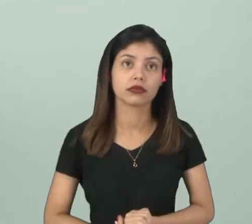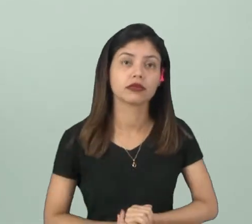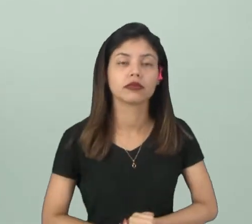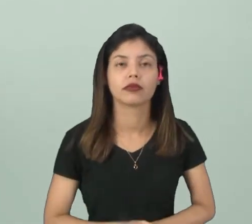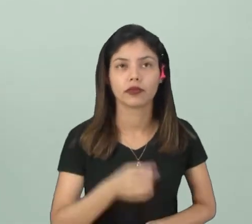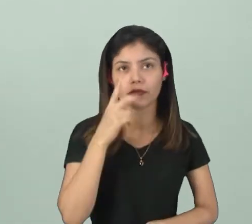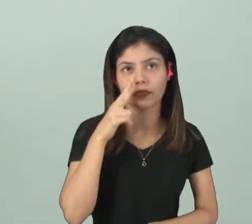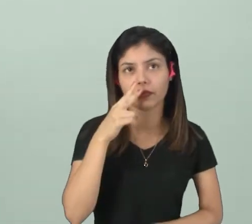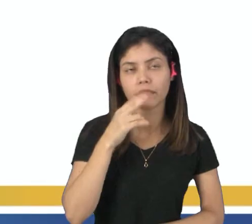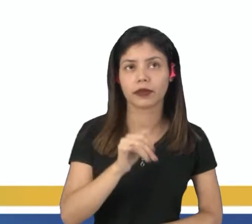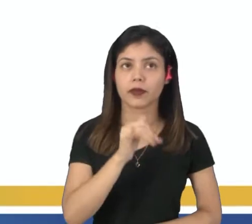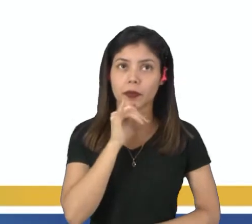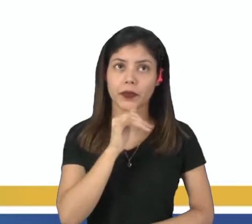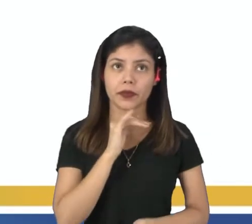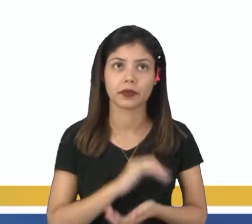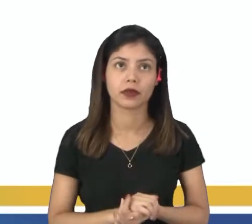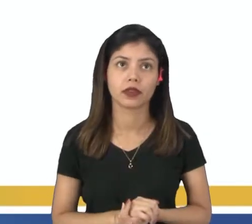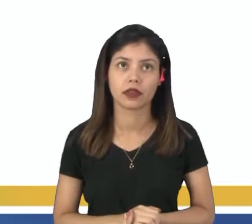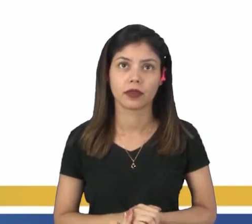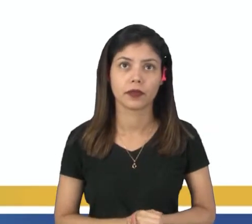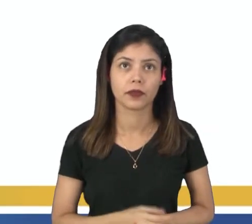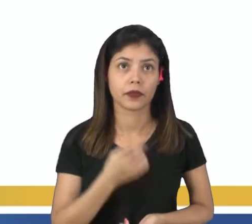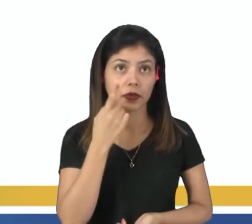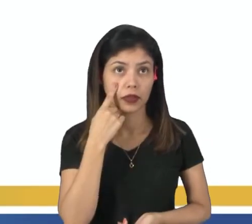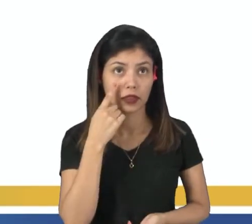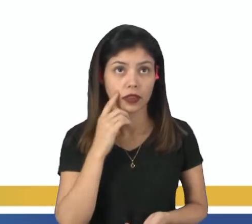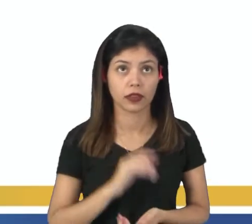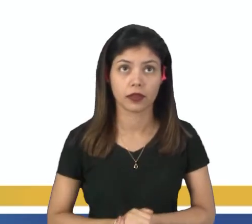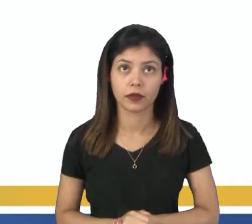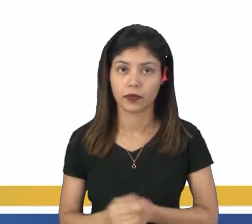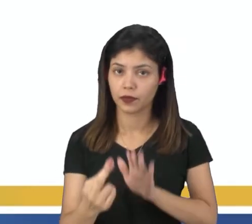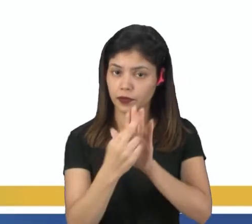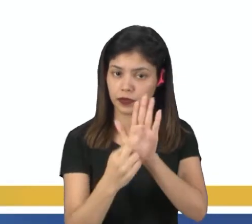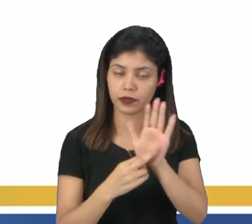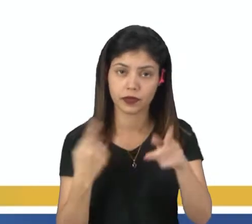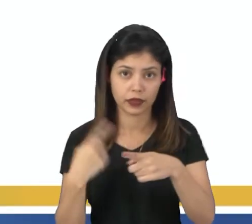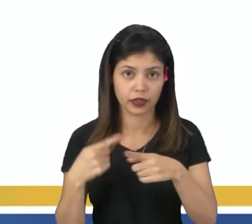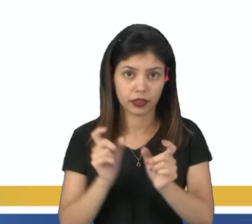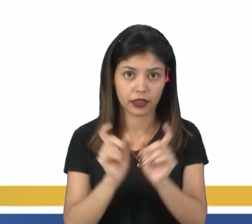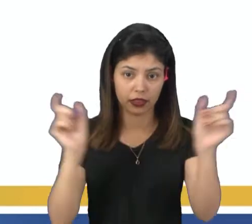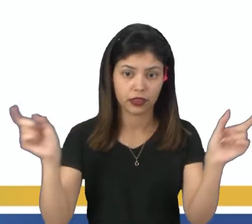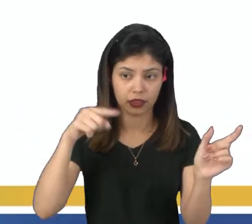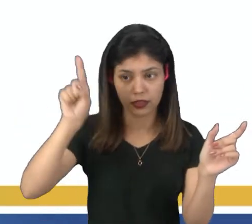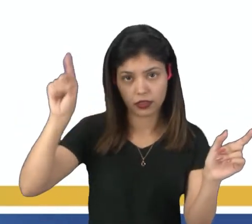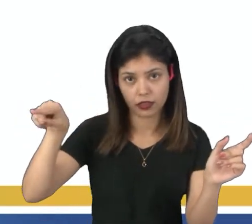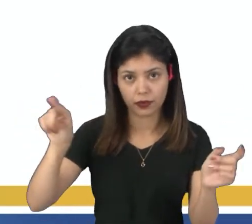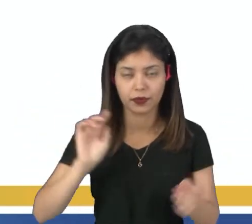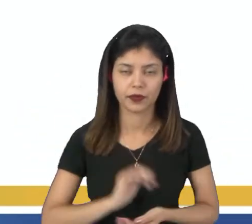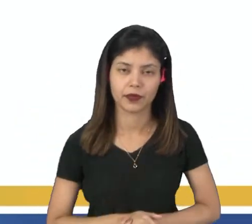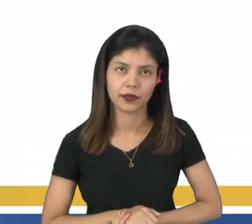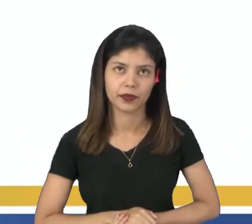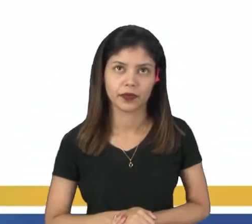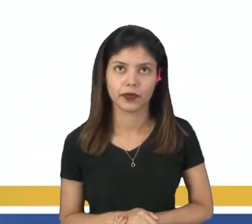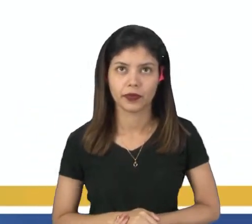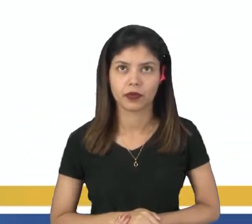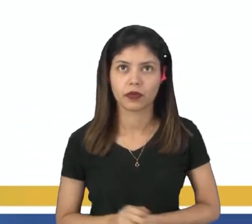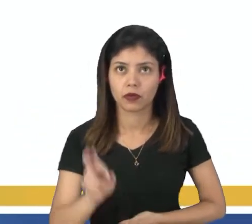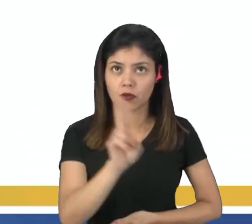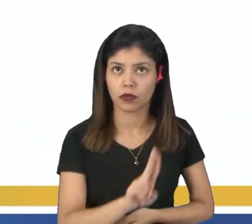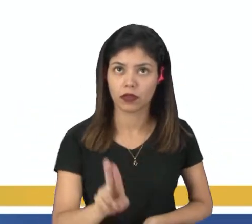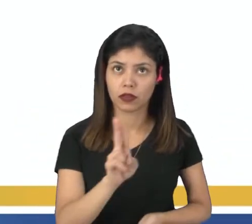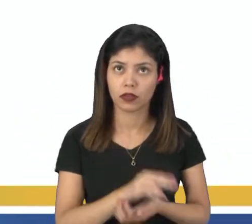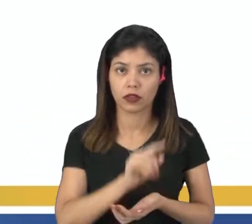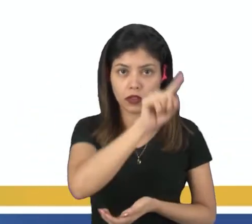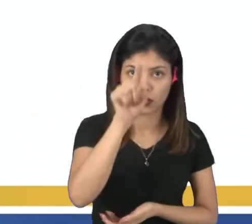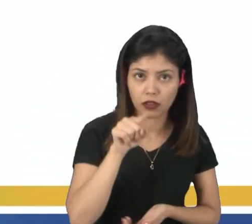o exemplo. Vejam aqui que nós temos a regra, é o porquê separado e com acento. Ele